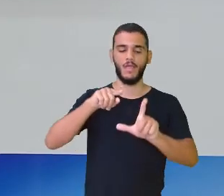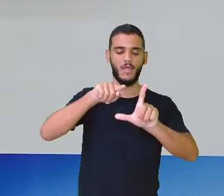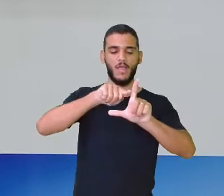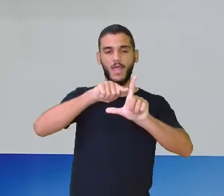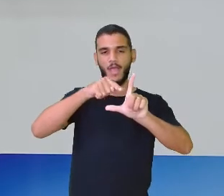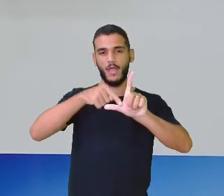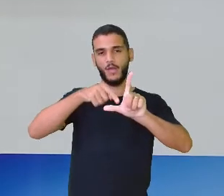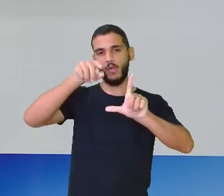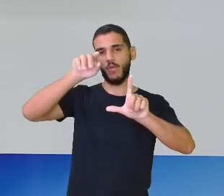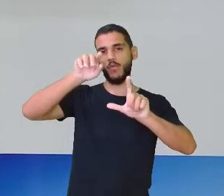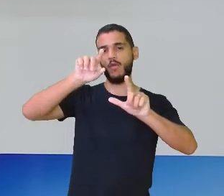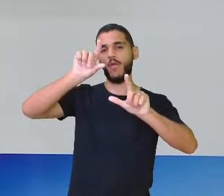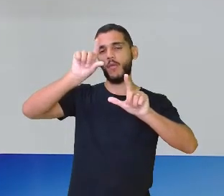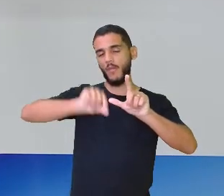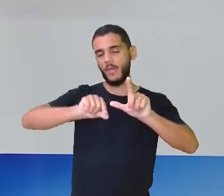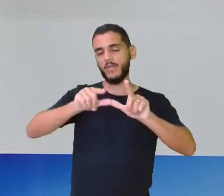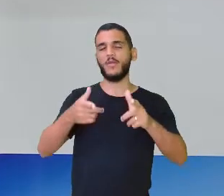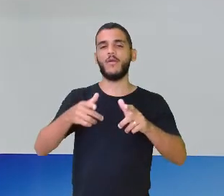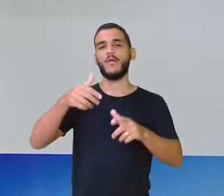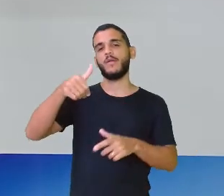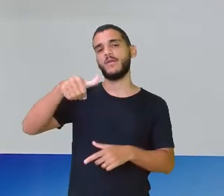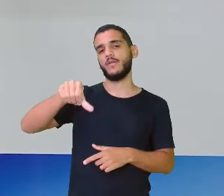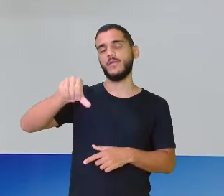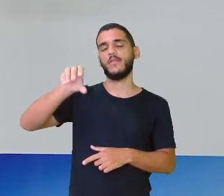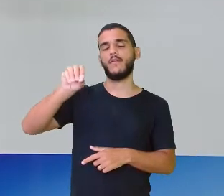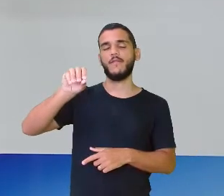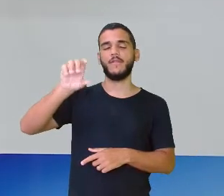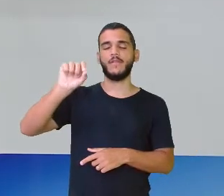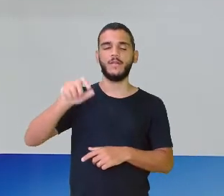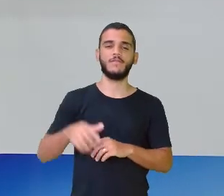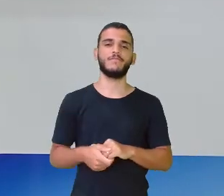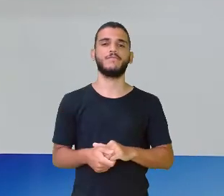que 90 graus. Menores, eu tinha dito